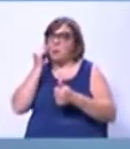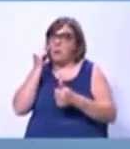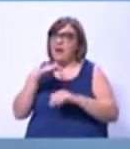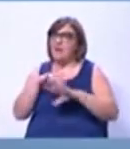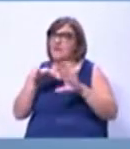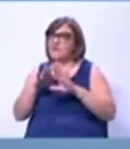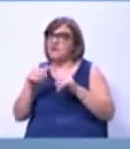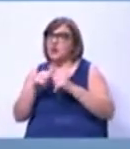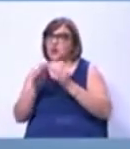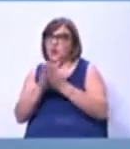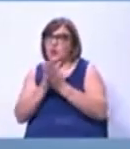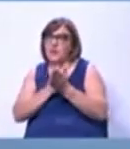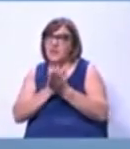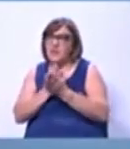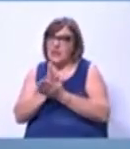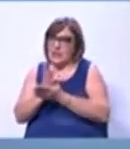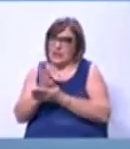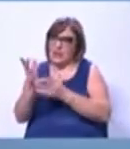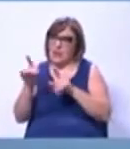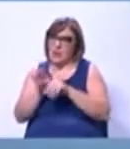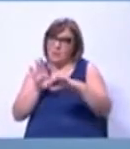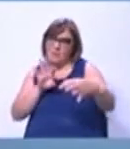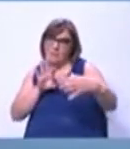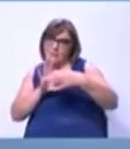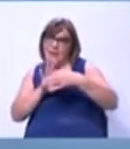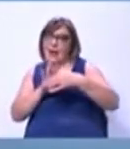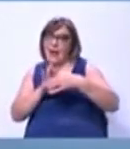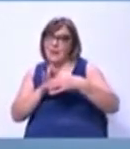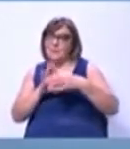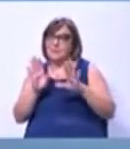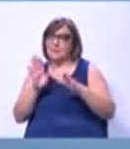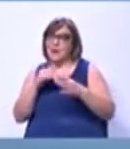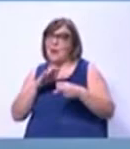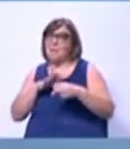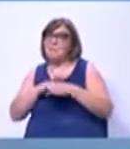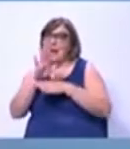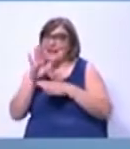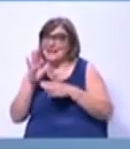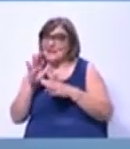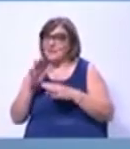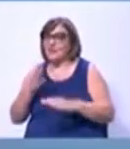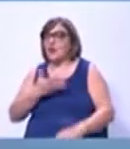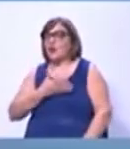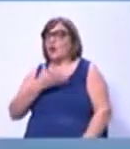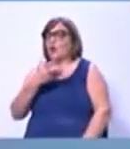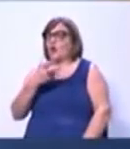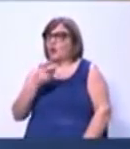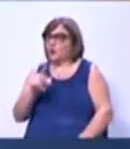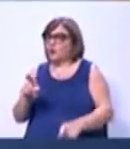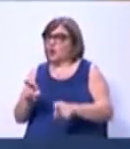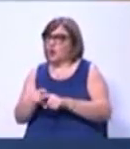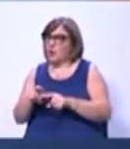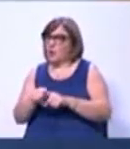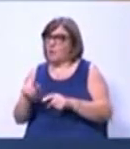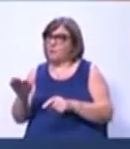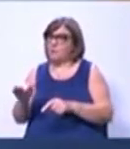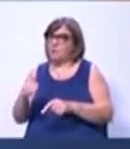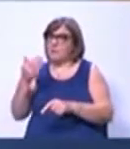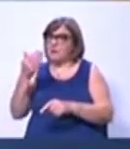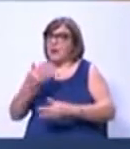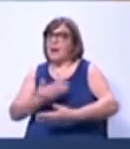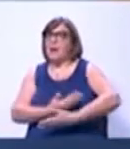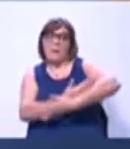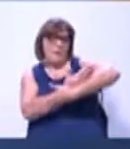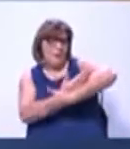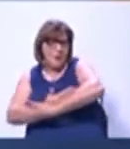fazer tudo direitinho, como era suposto, e, portanto, estou a passar. Então, doutora, isto acaba com o primeiro mito. Os